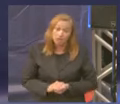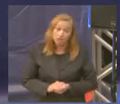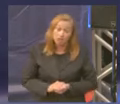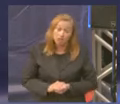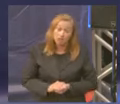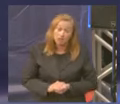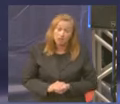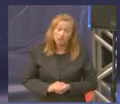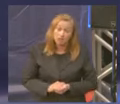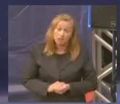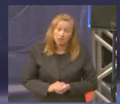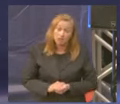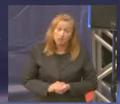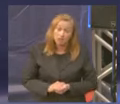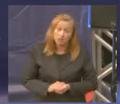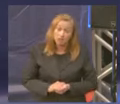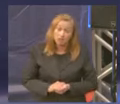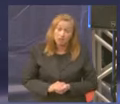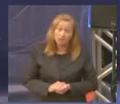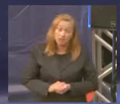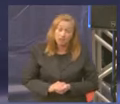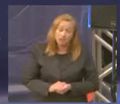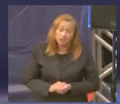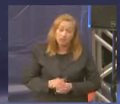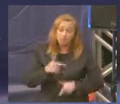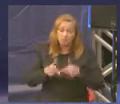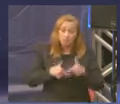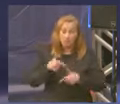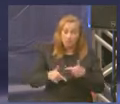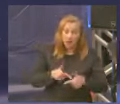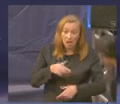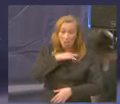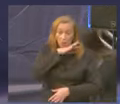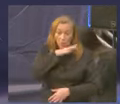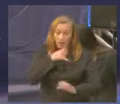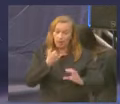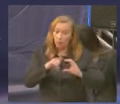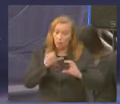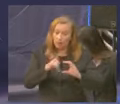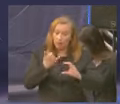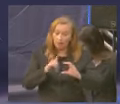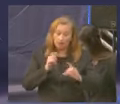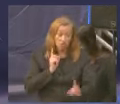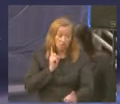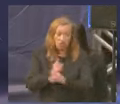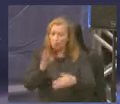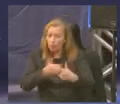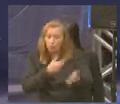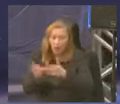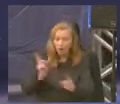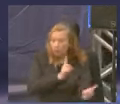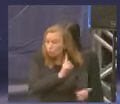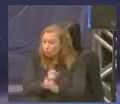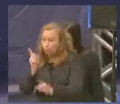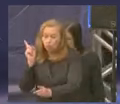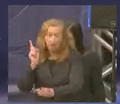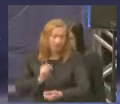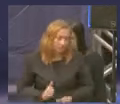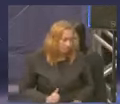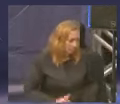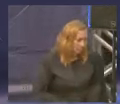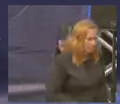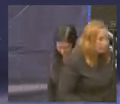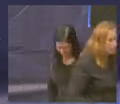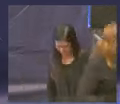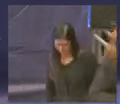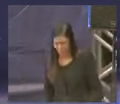ela de uma ferramenta do capeta, que é o WhatsApp. Ele te encontra em qualquer lugar. Ele não te